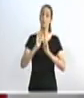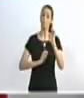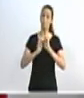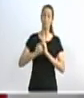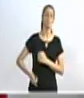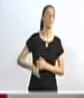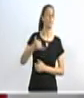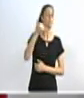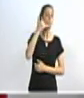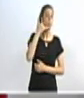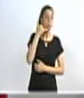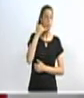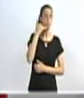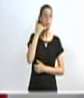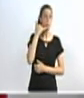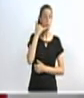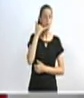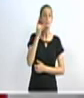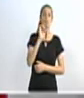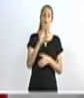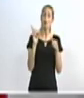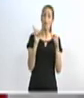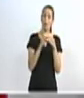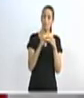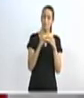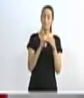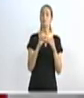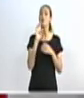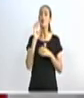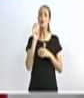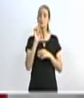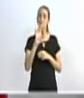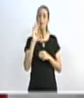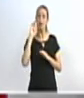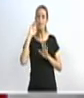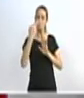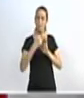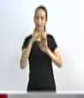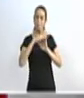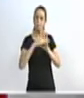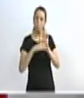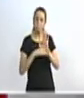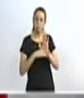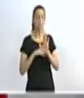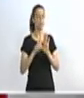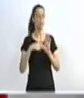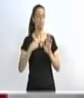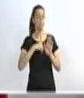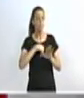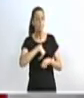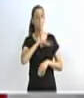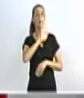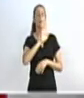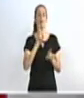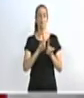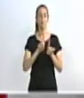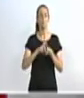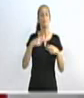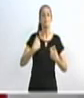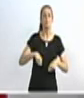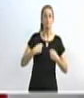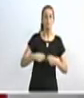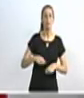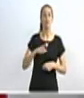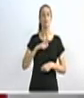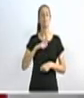não se atêm a atender somente à regulamentação, porque precisa avançar, é uma necessidade, houve uma